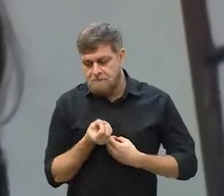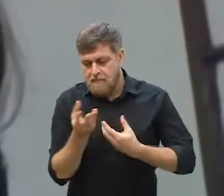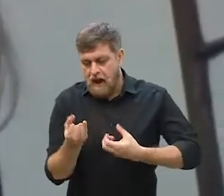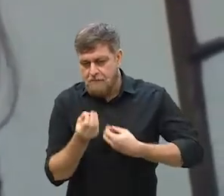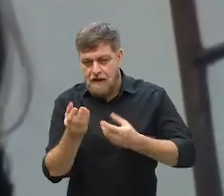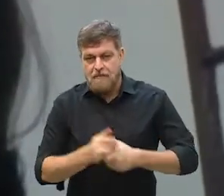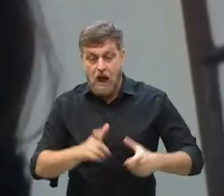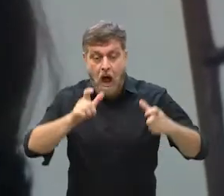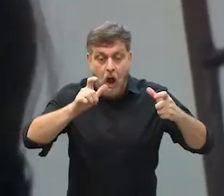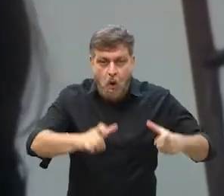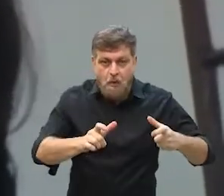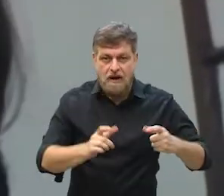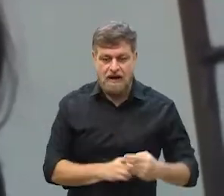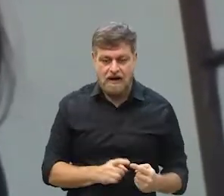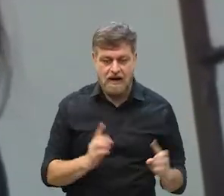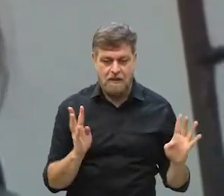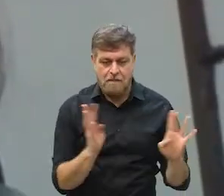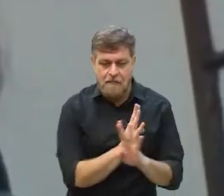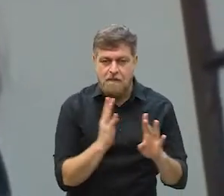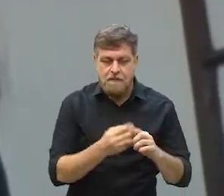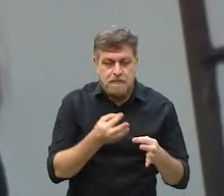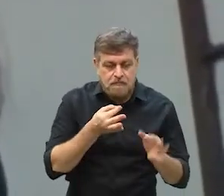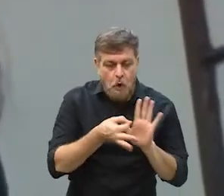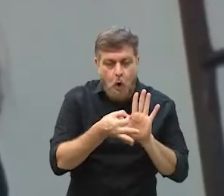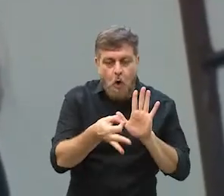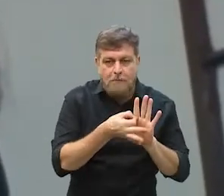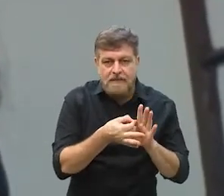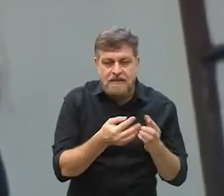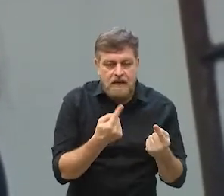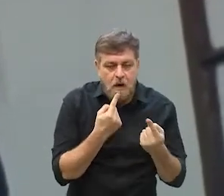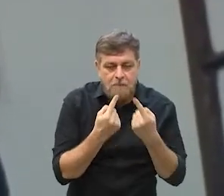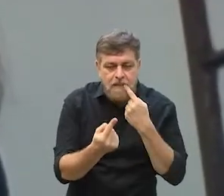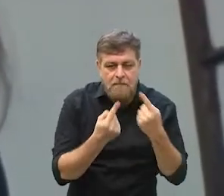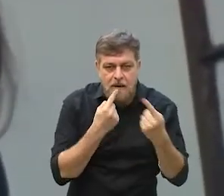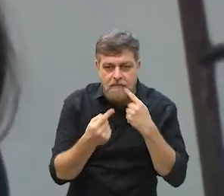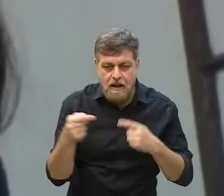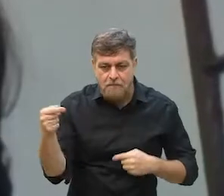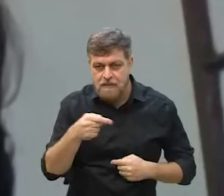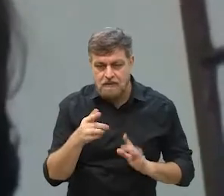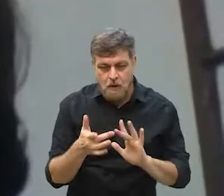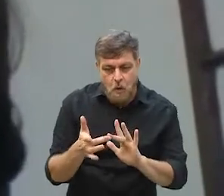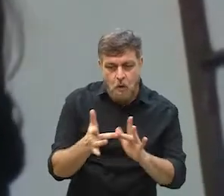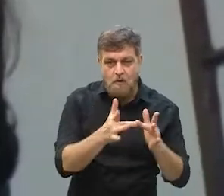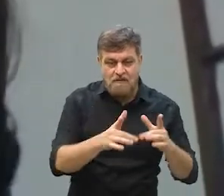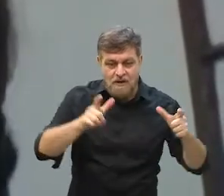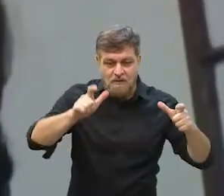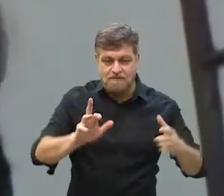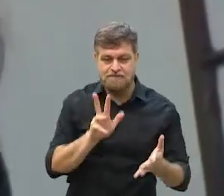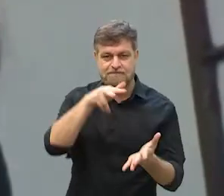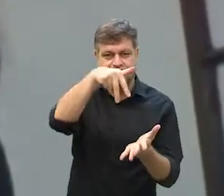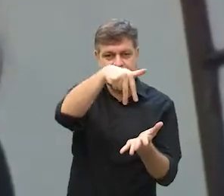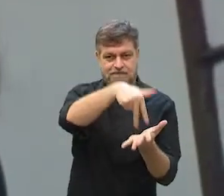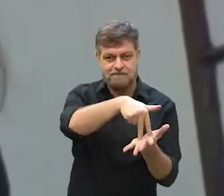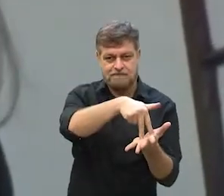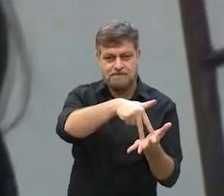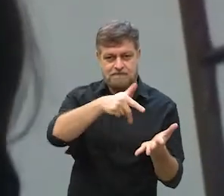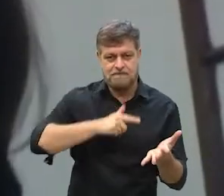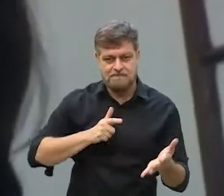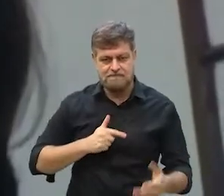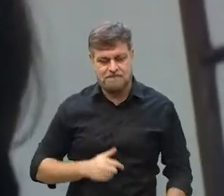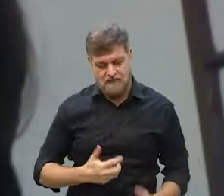para que a população possa se manifestar, porque dessa maneira os vínculos com os territórios serão